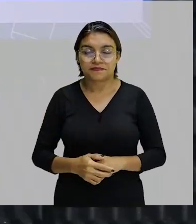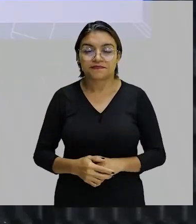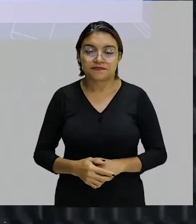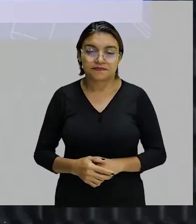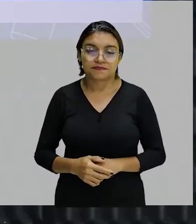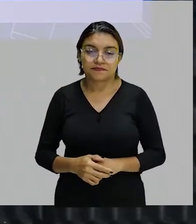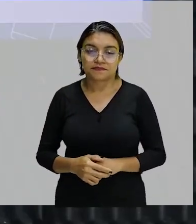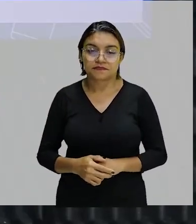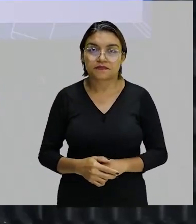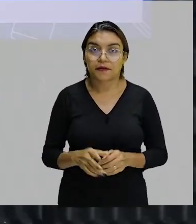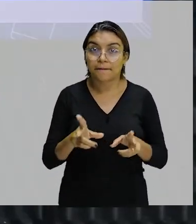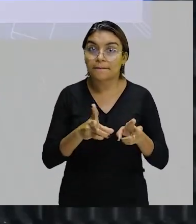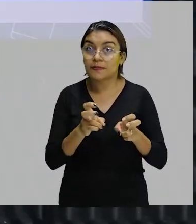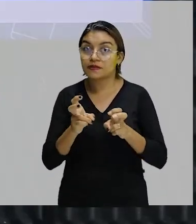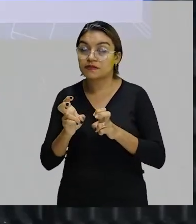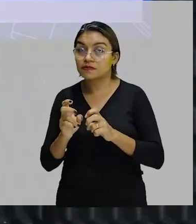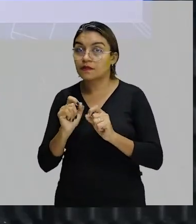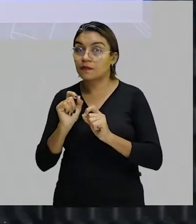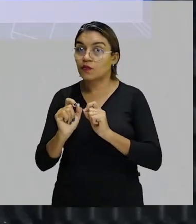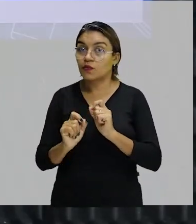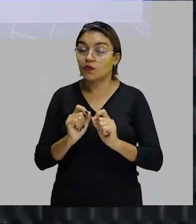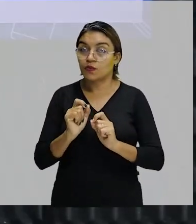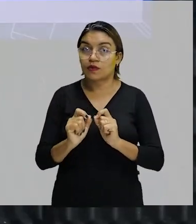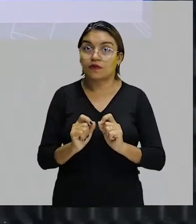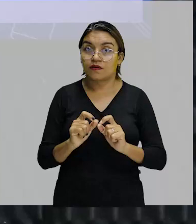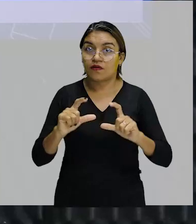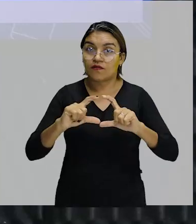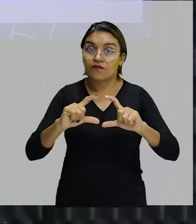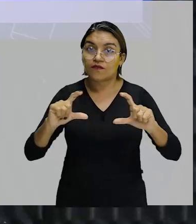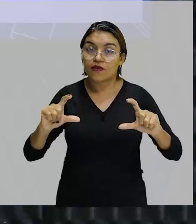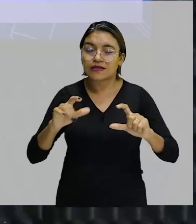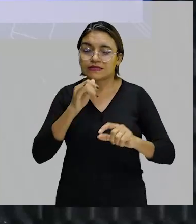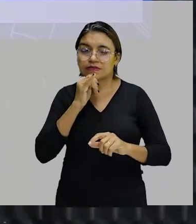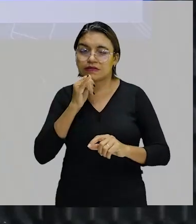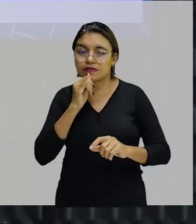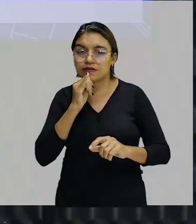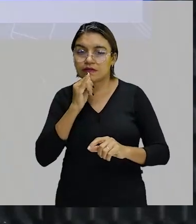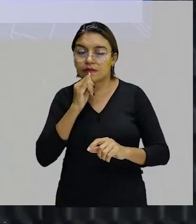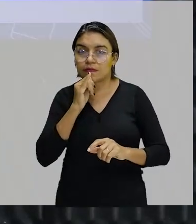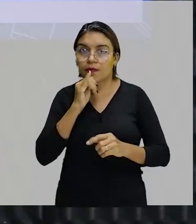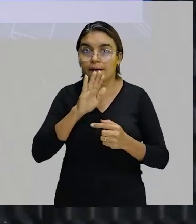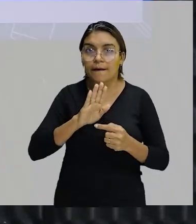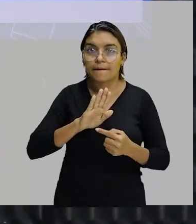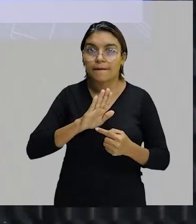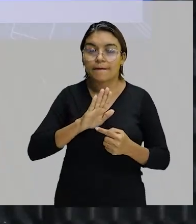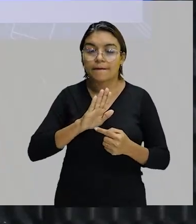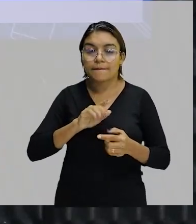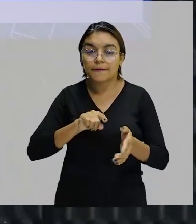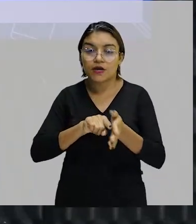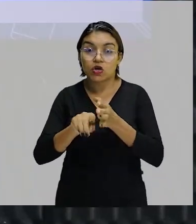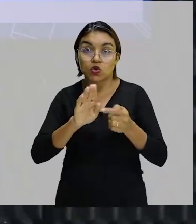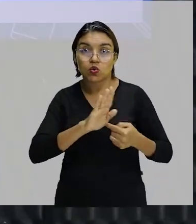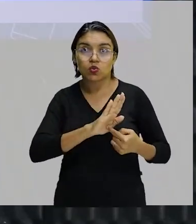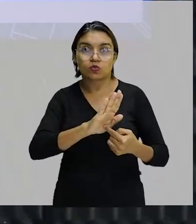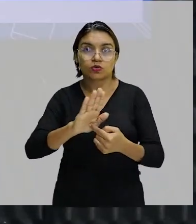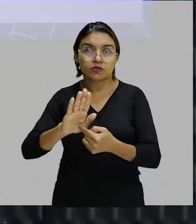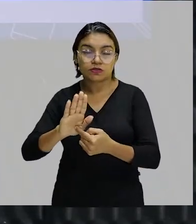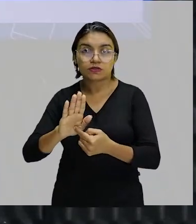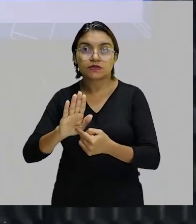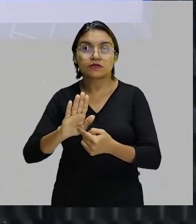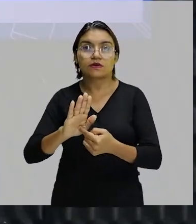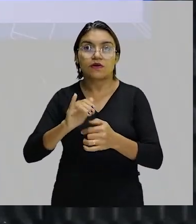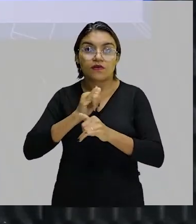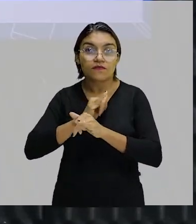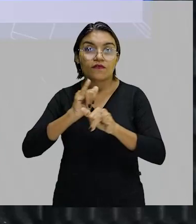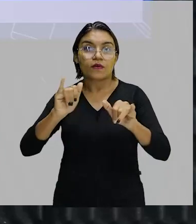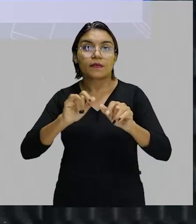5.800. Veja, pela forma como a questão já foi apresentada para a gente, já foi informado que